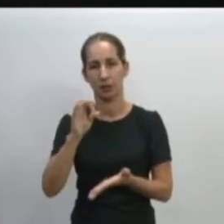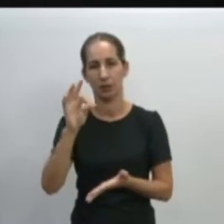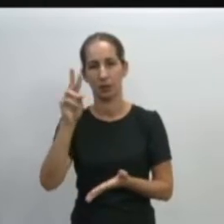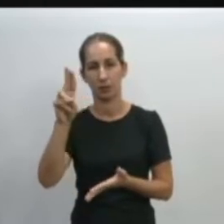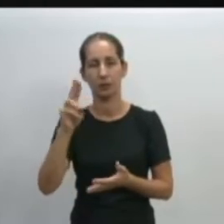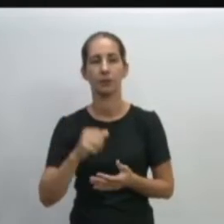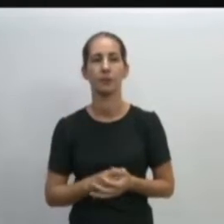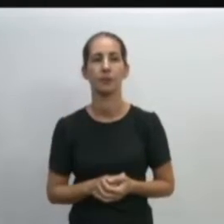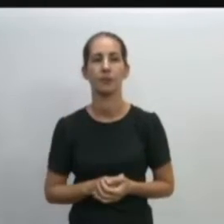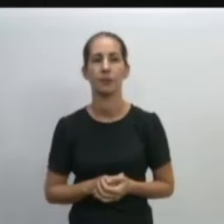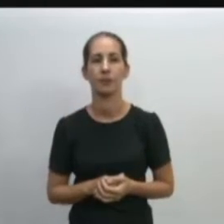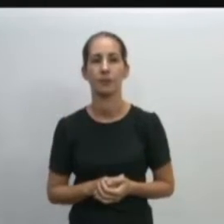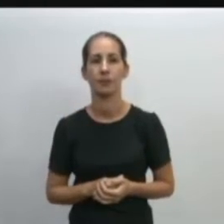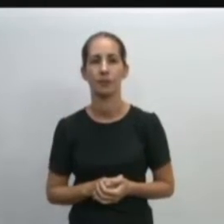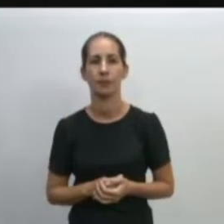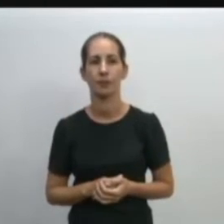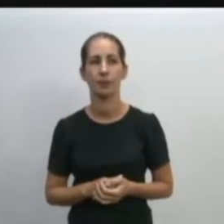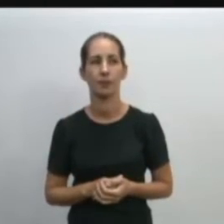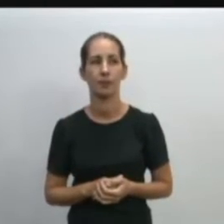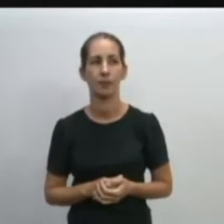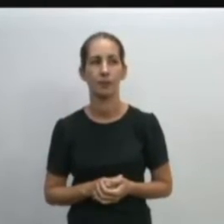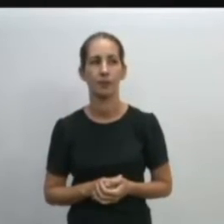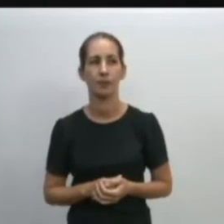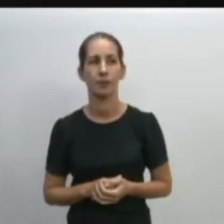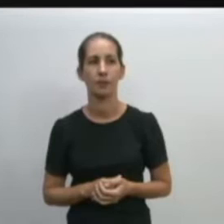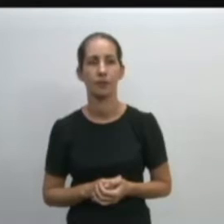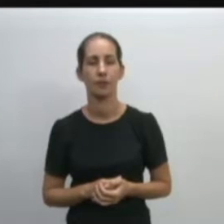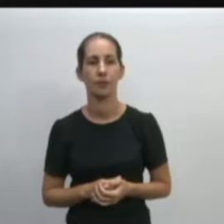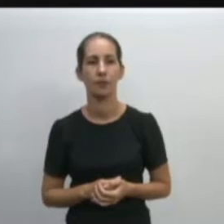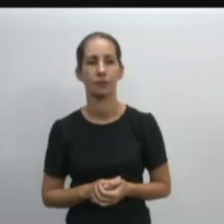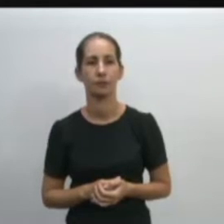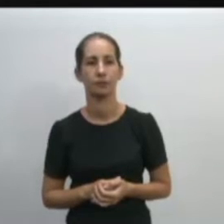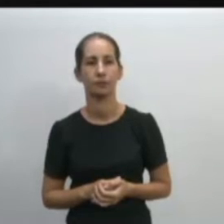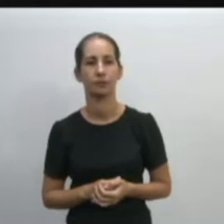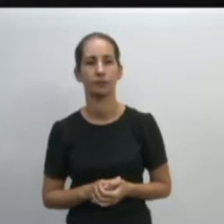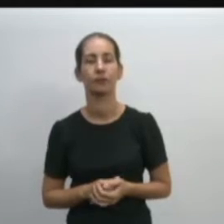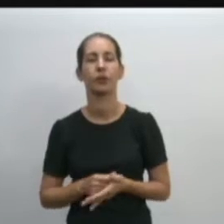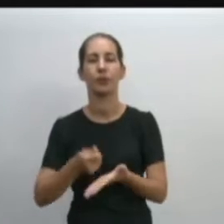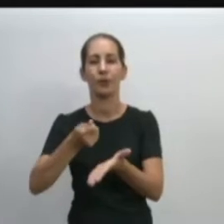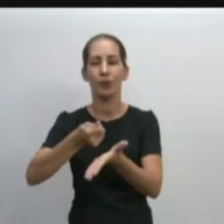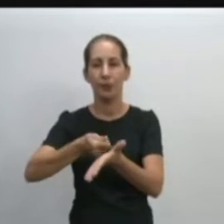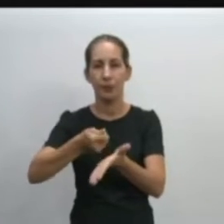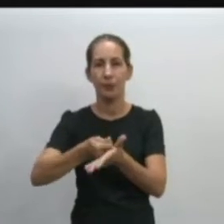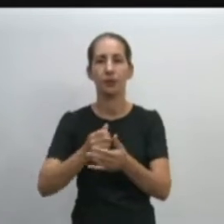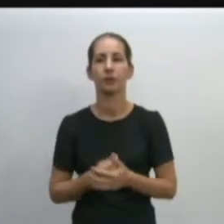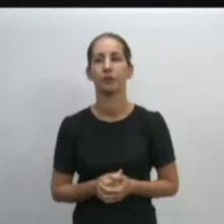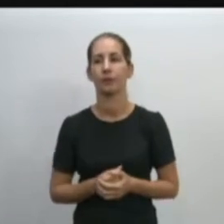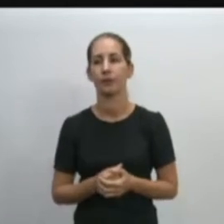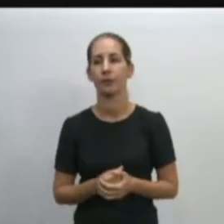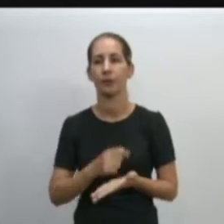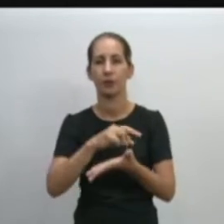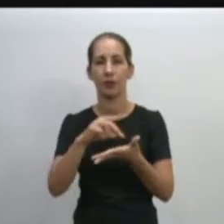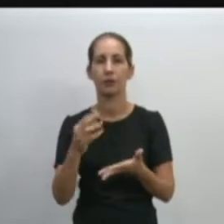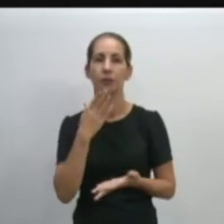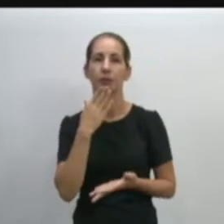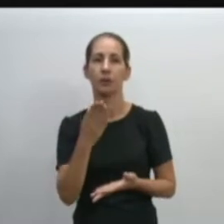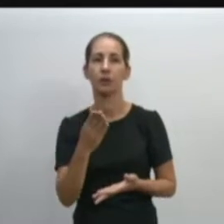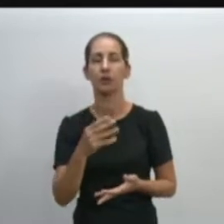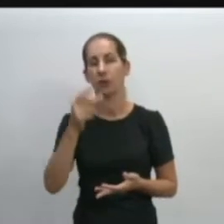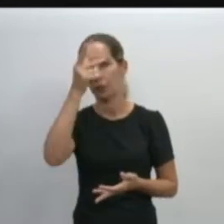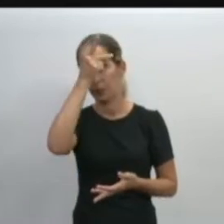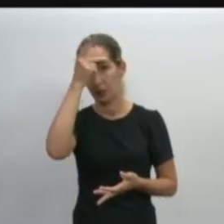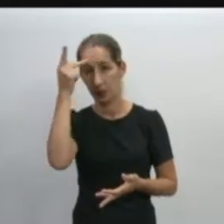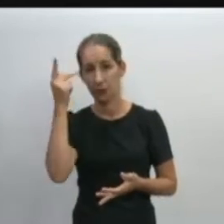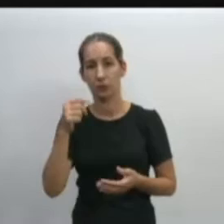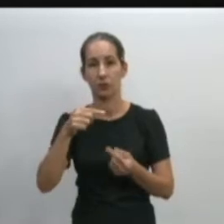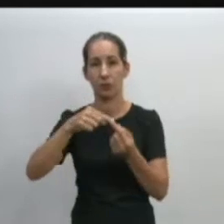STTU, inclusive foi, né, a gente vem cobrando algumas demandas, alguns pedidos da população,